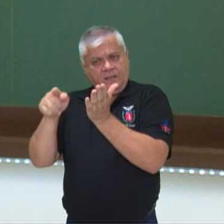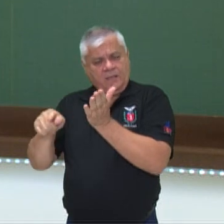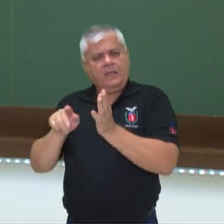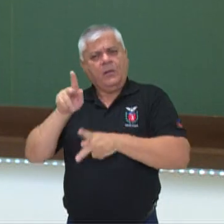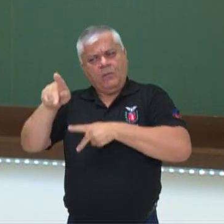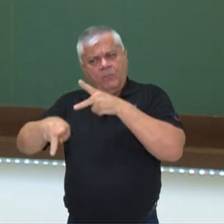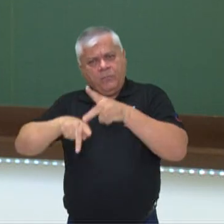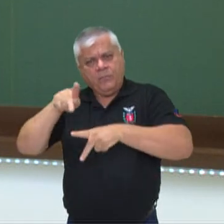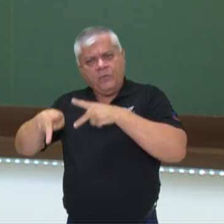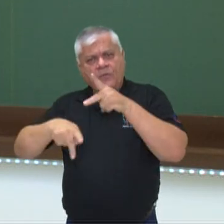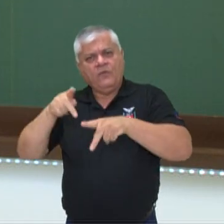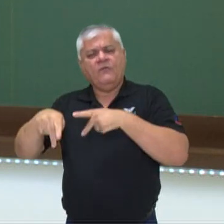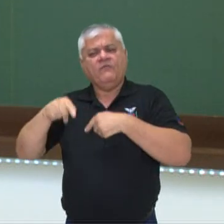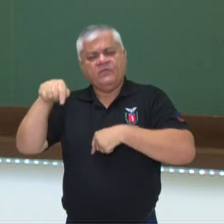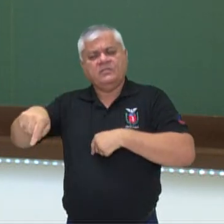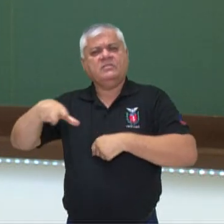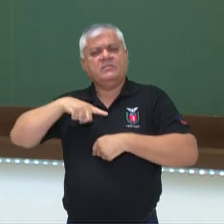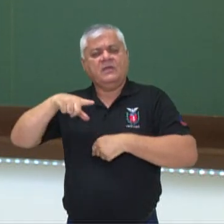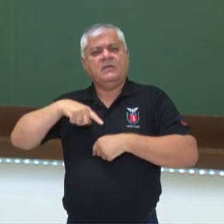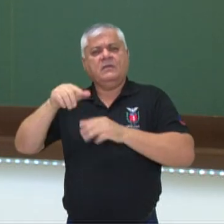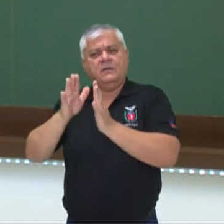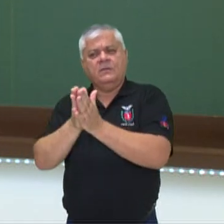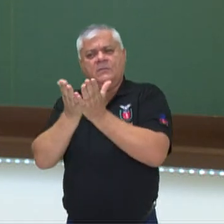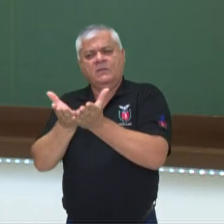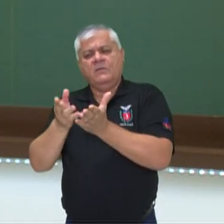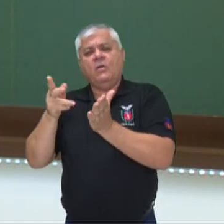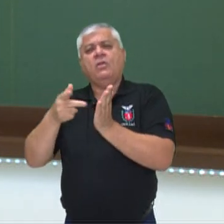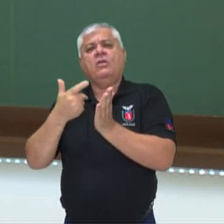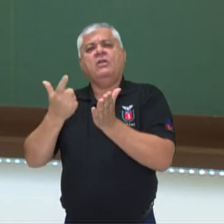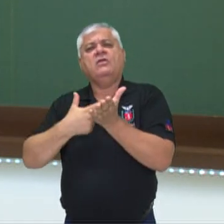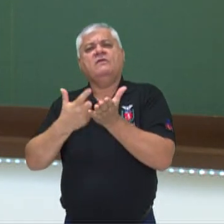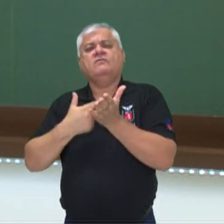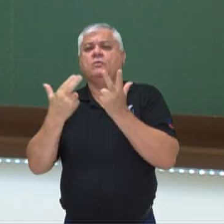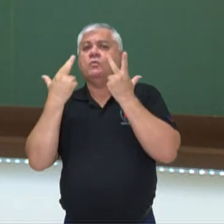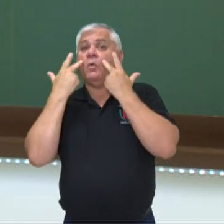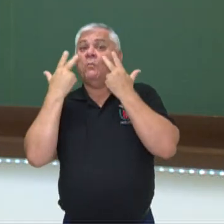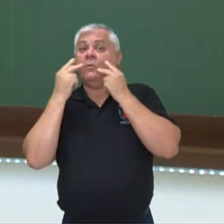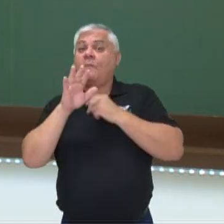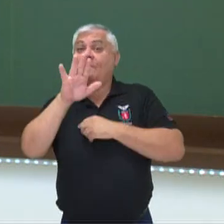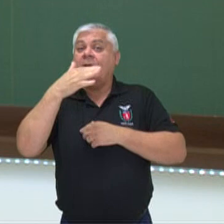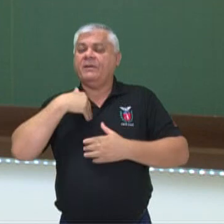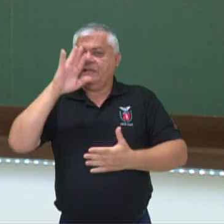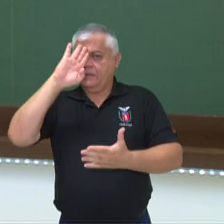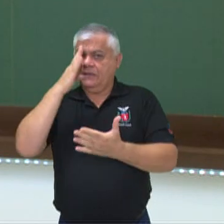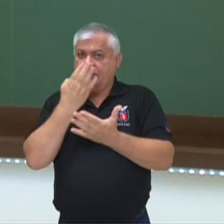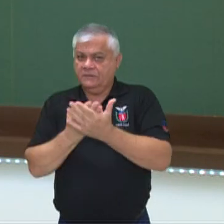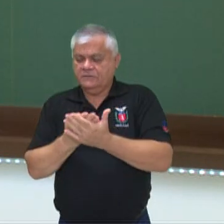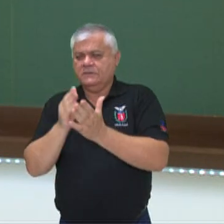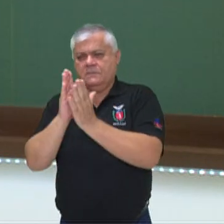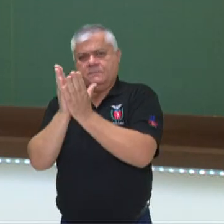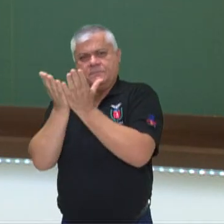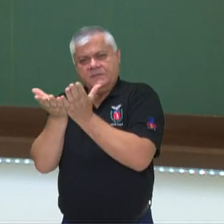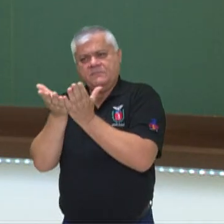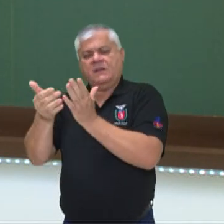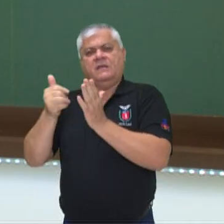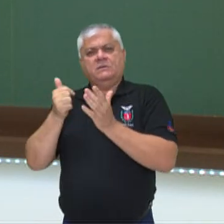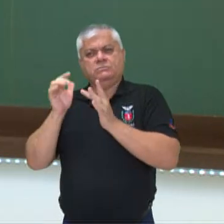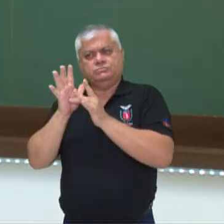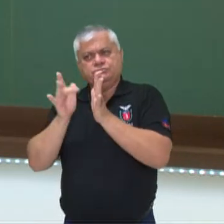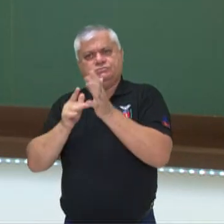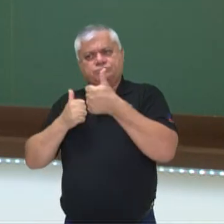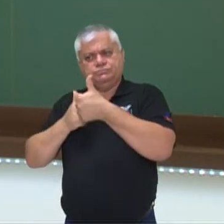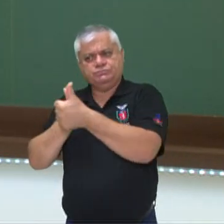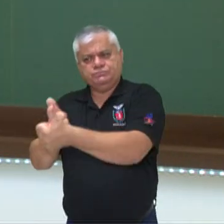se considera cristão, a Bíblia é um livro comum. Agora, para quem acredita nela, para quem é cristão, seja